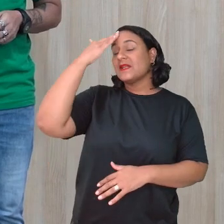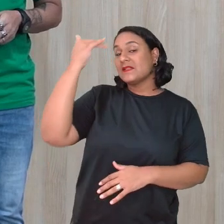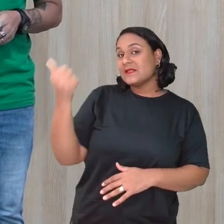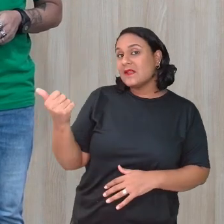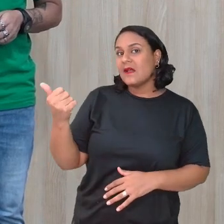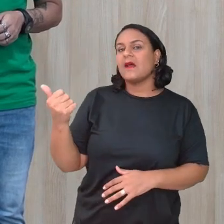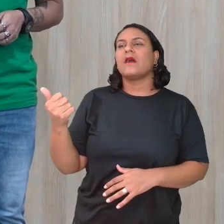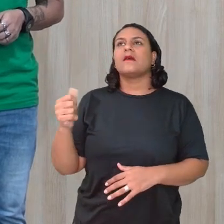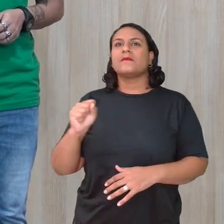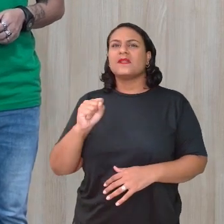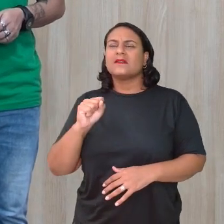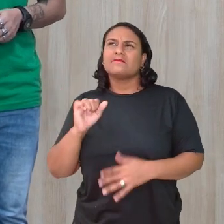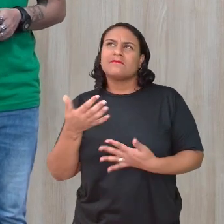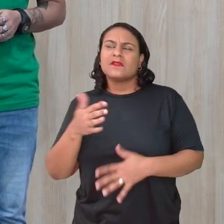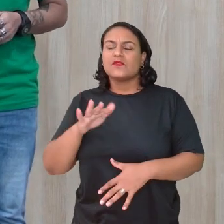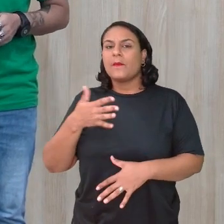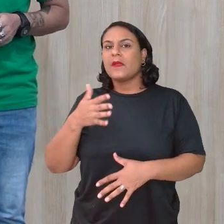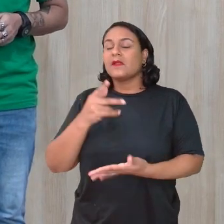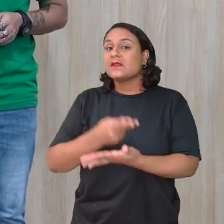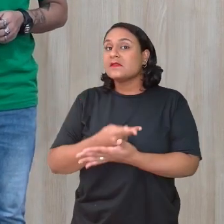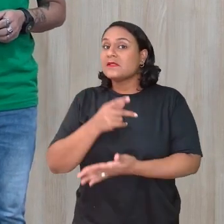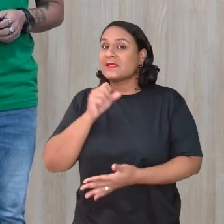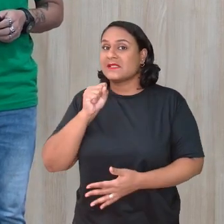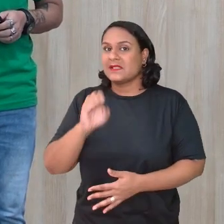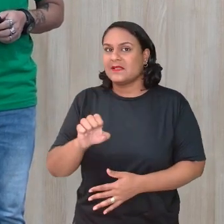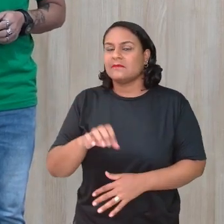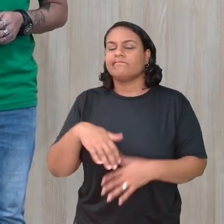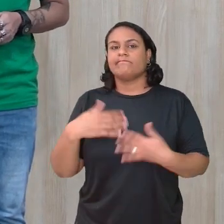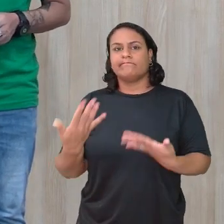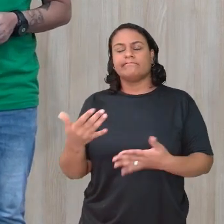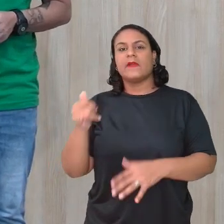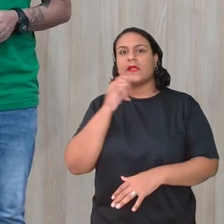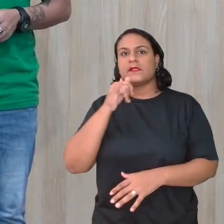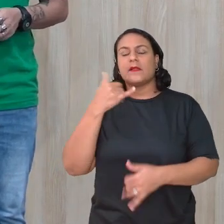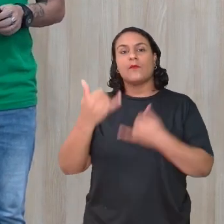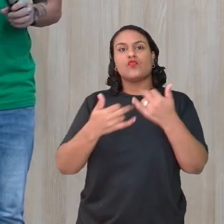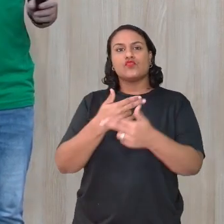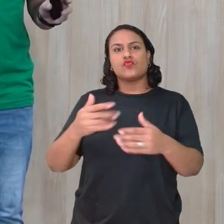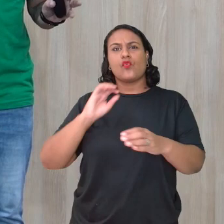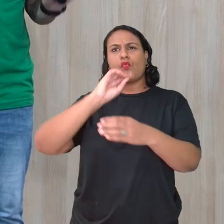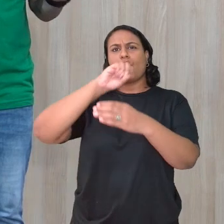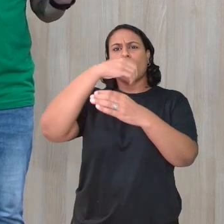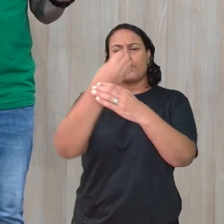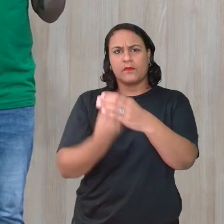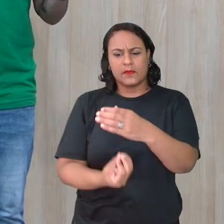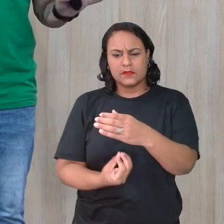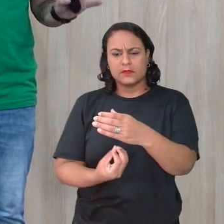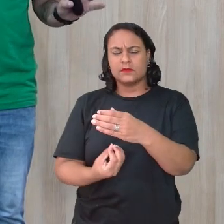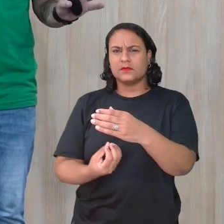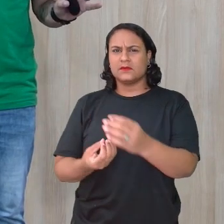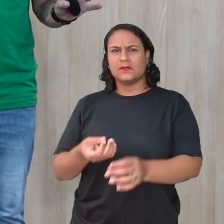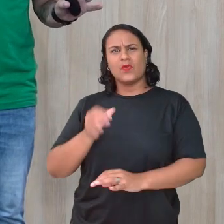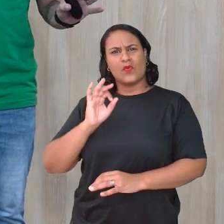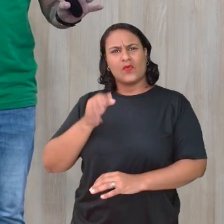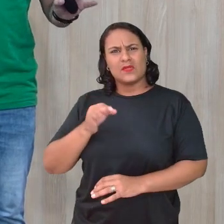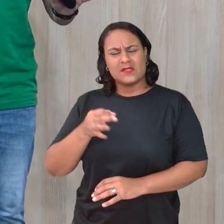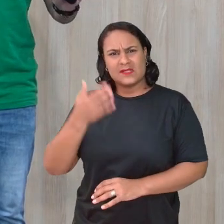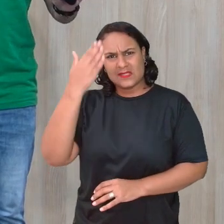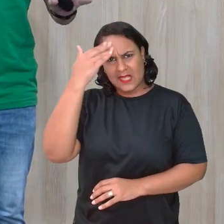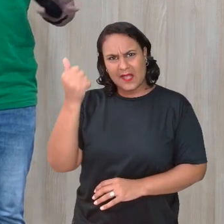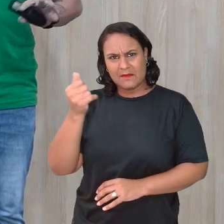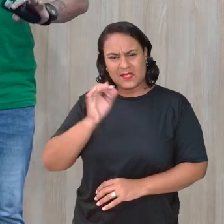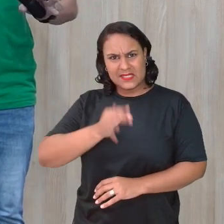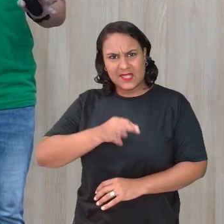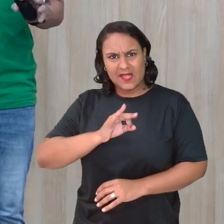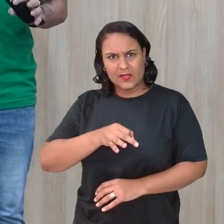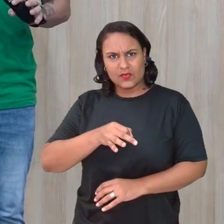Quando você vai, por exemplo, nos jogos que a gente avaliou, né, um jogo de basquete, por exemplo, a gente não consegue dizer qual é o time que vai ganhar, mas a gente